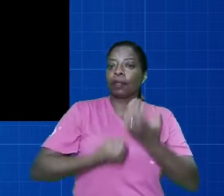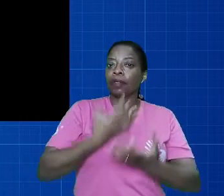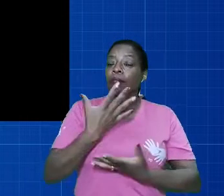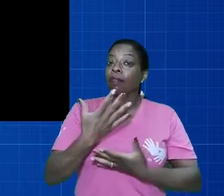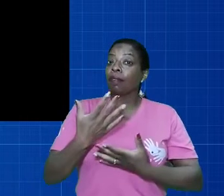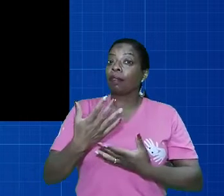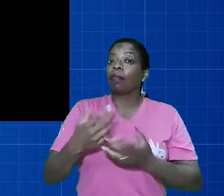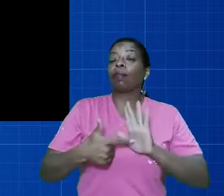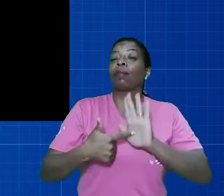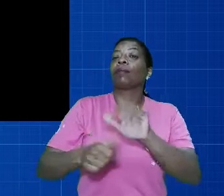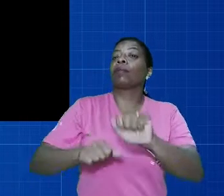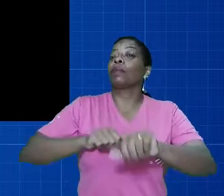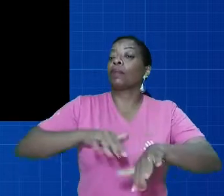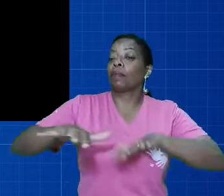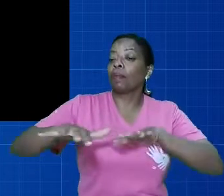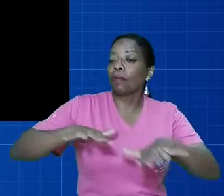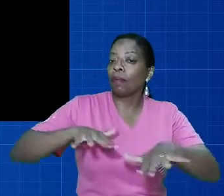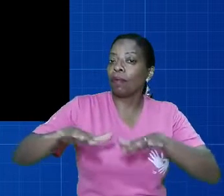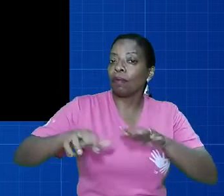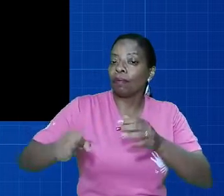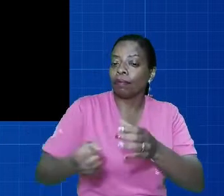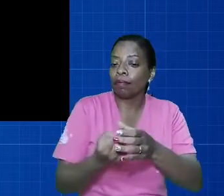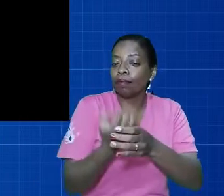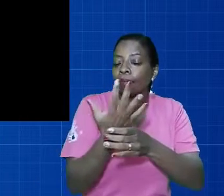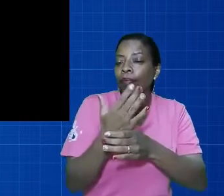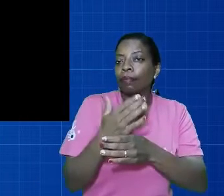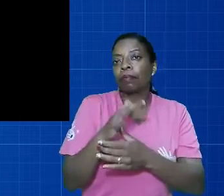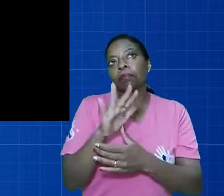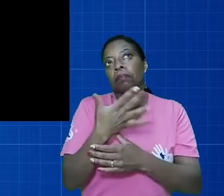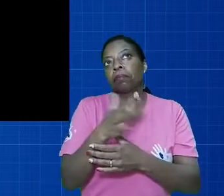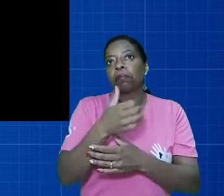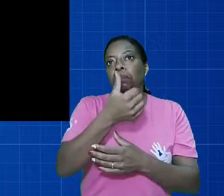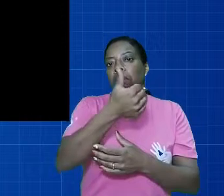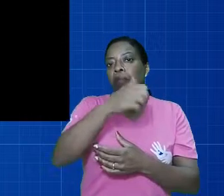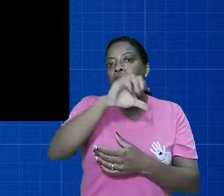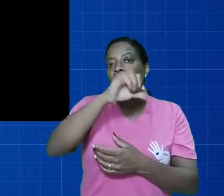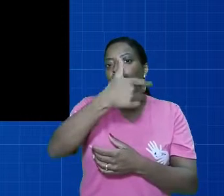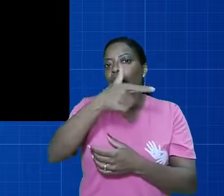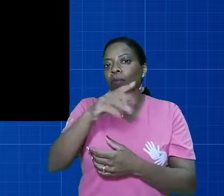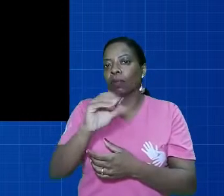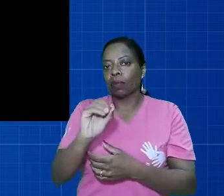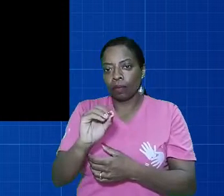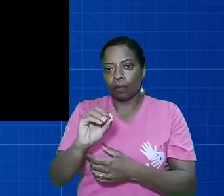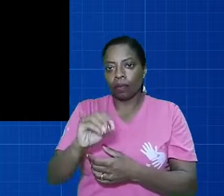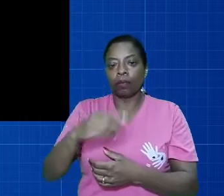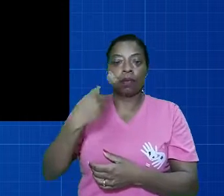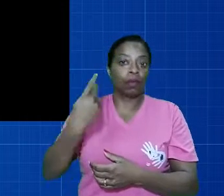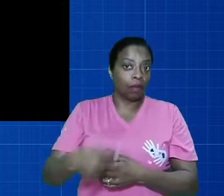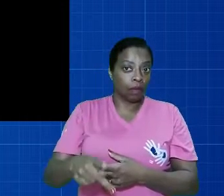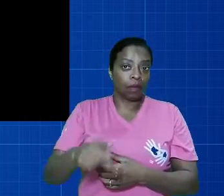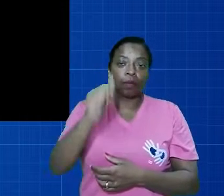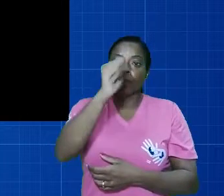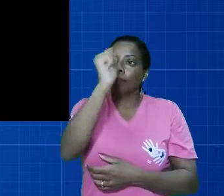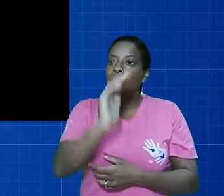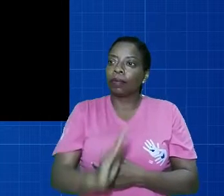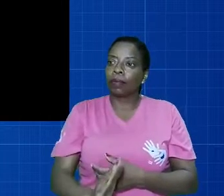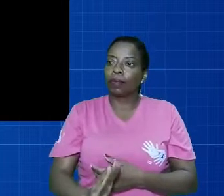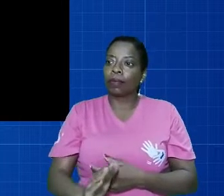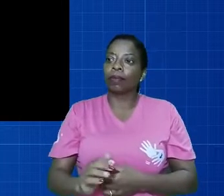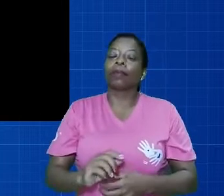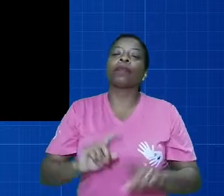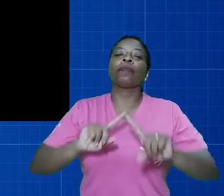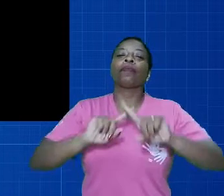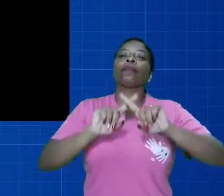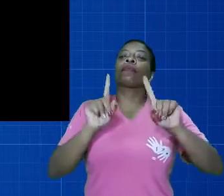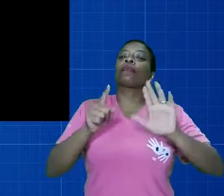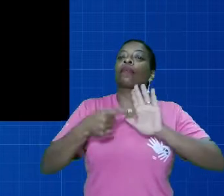que vai surgir um pouquinho mais tarde, ali nos anos 20, mais ou menos, aqui no Brasil. Ele vai surgir com